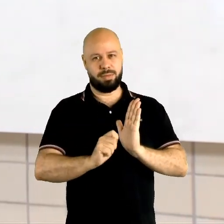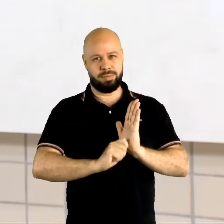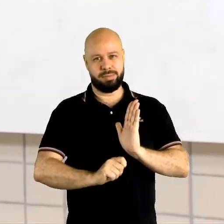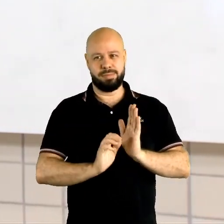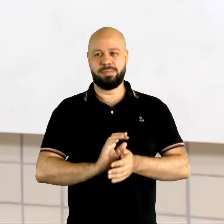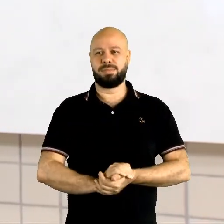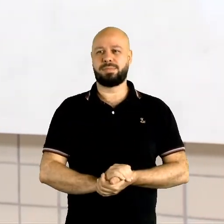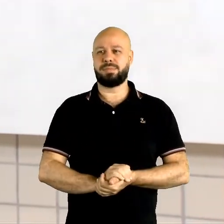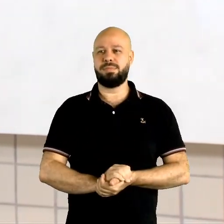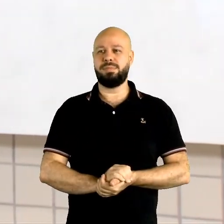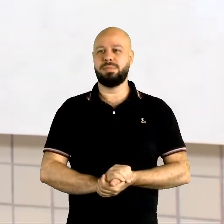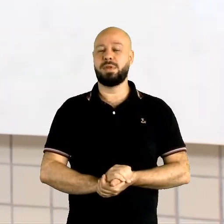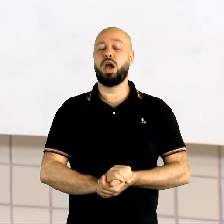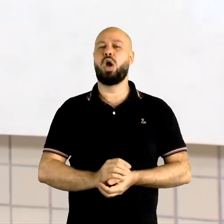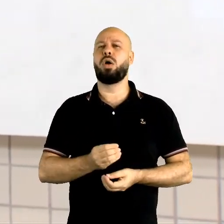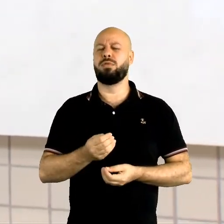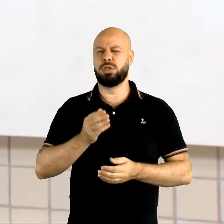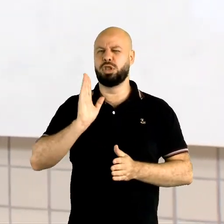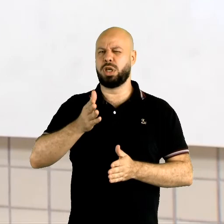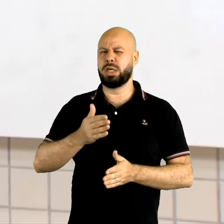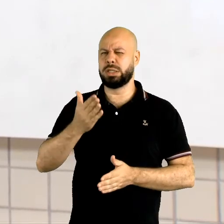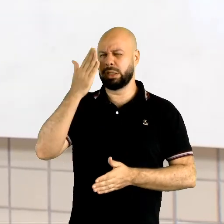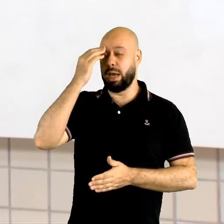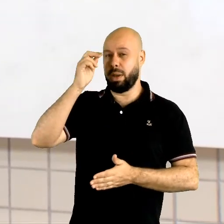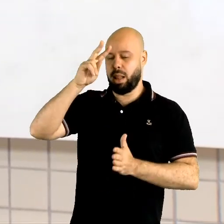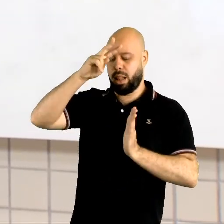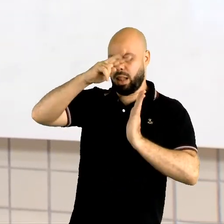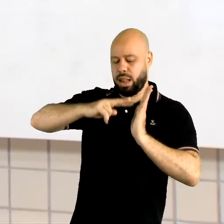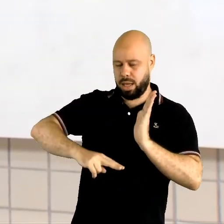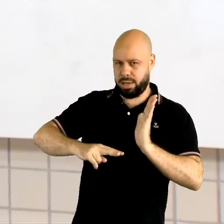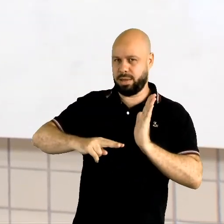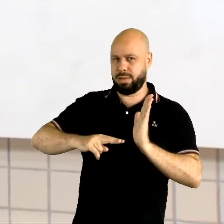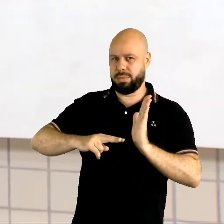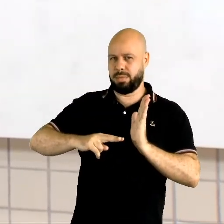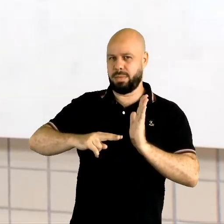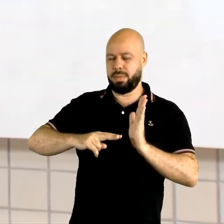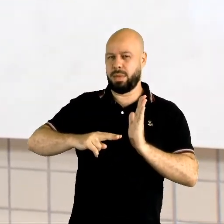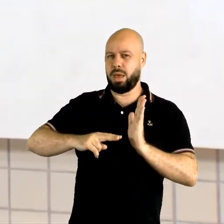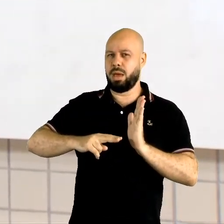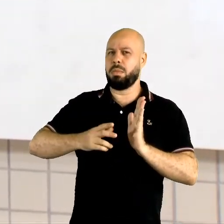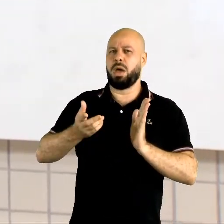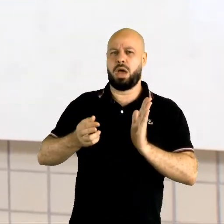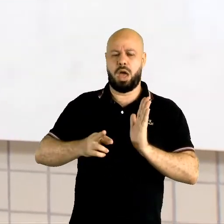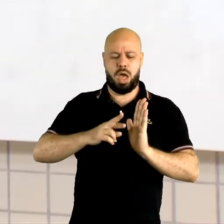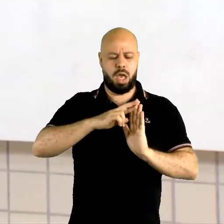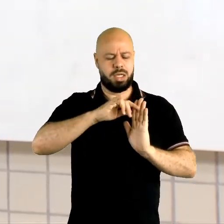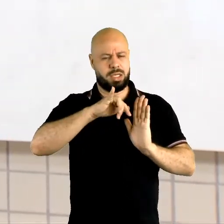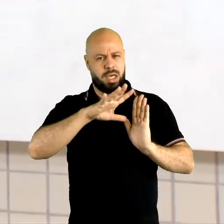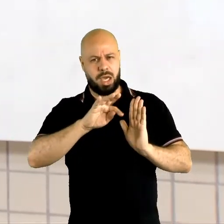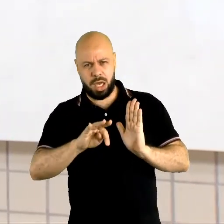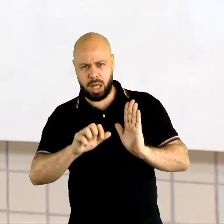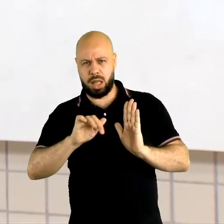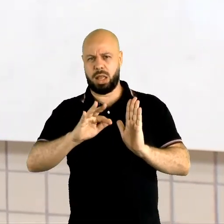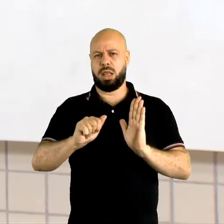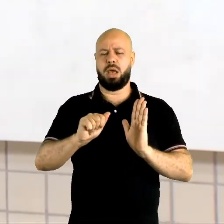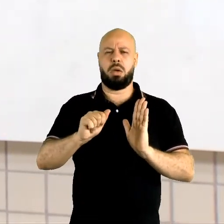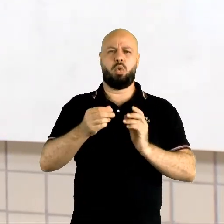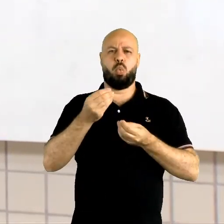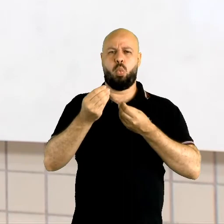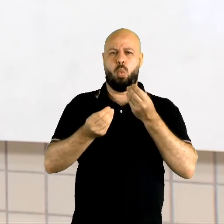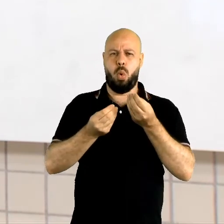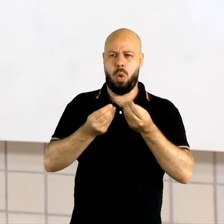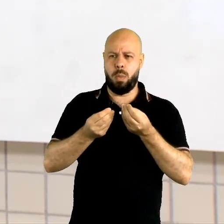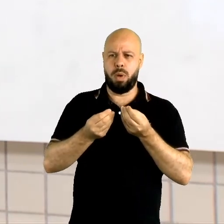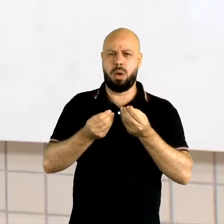Você viu como se lê o gênero textual? Uma receita, você viu a forma de ler